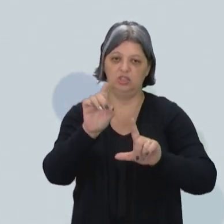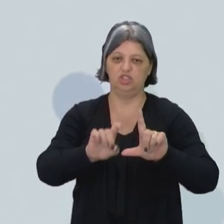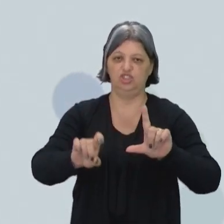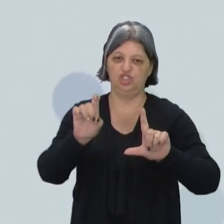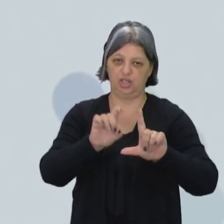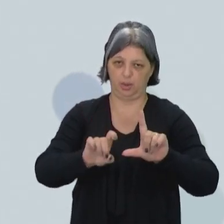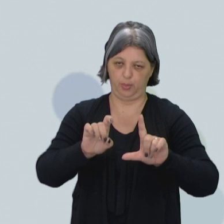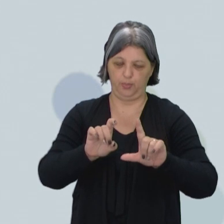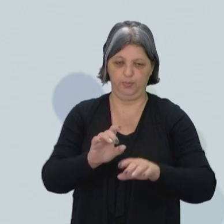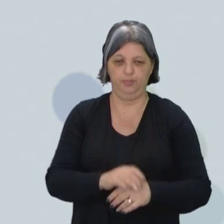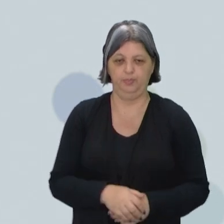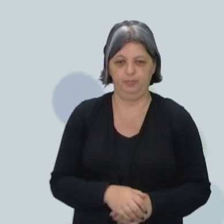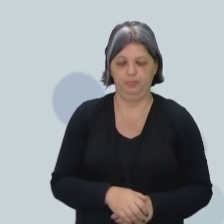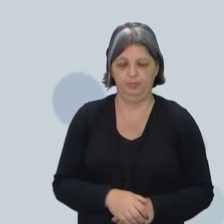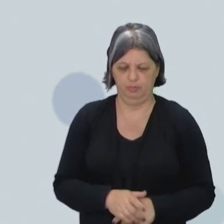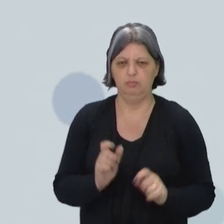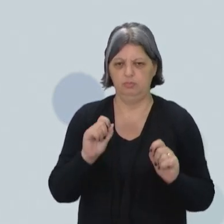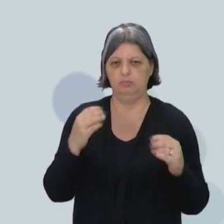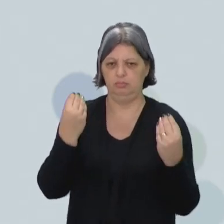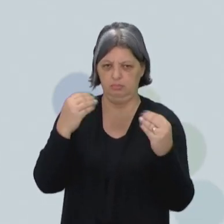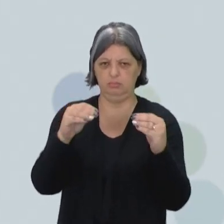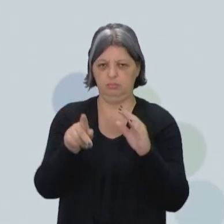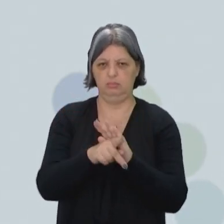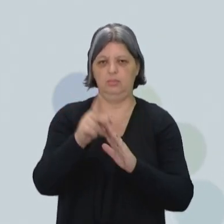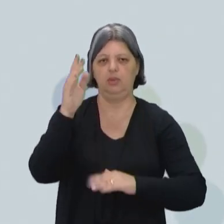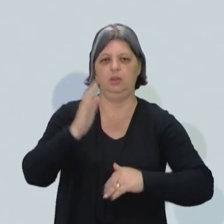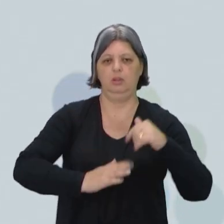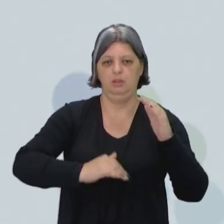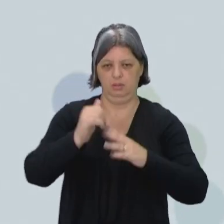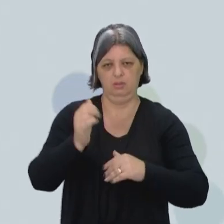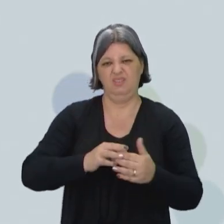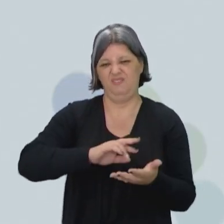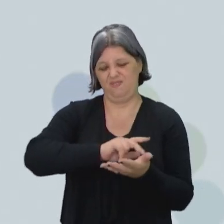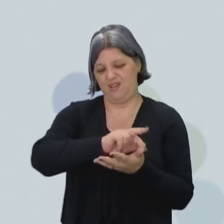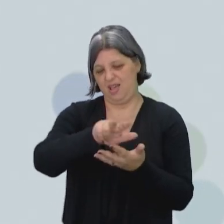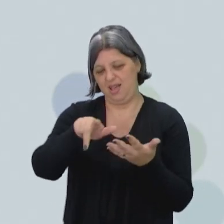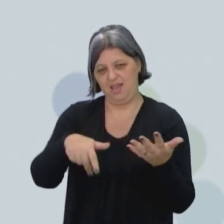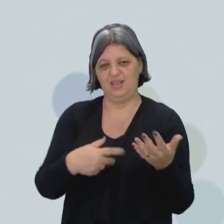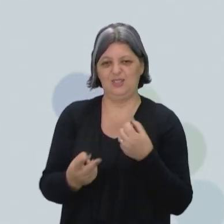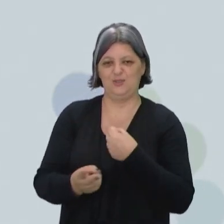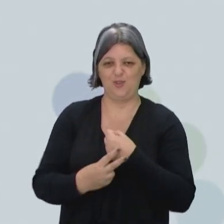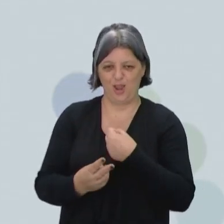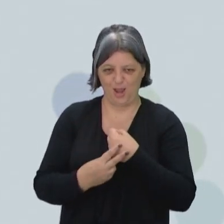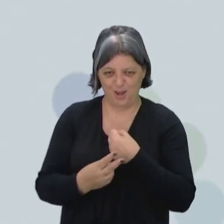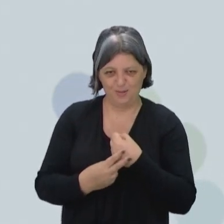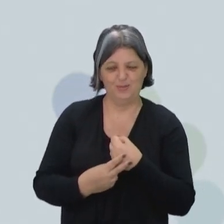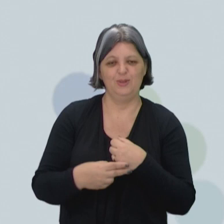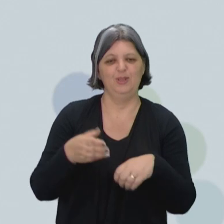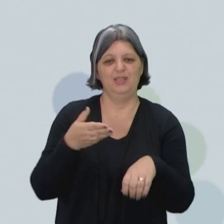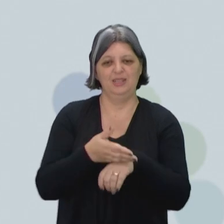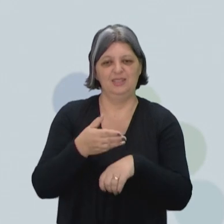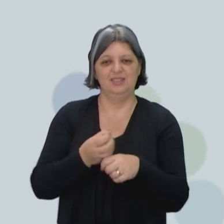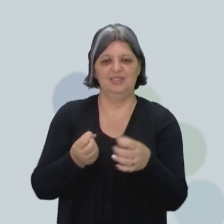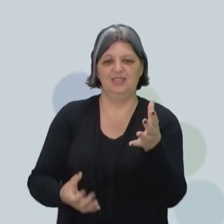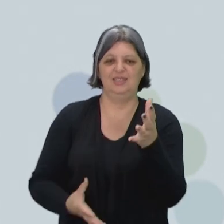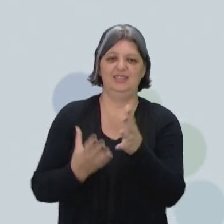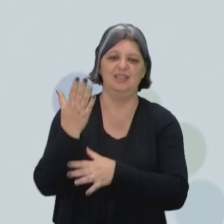só, pode manter na tela, tá? Habilidade de acessar, vários verbos aí, ó, acessar, analisar, criar